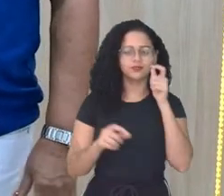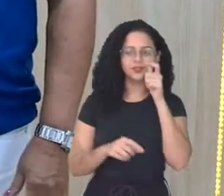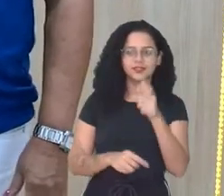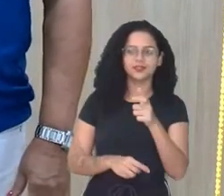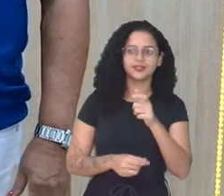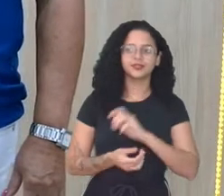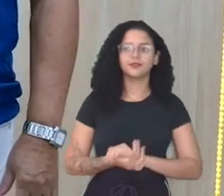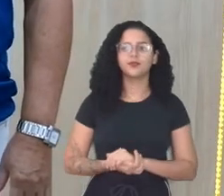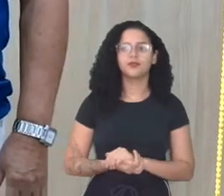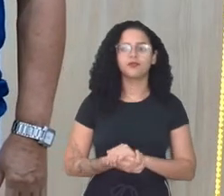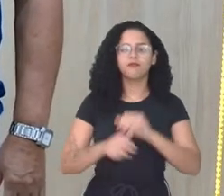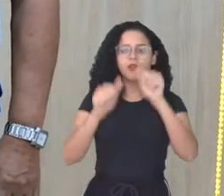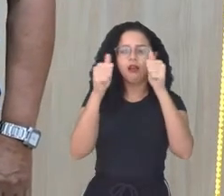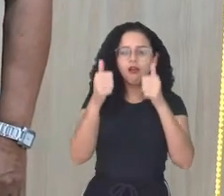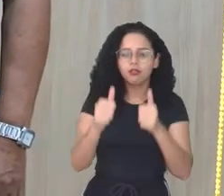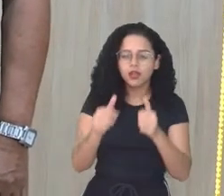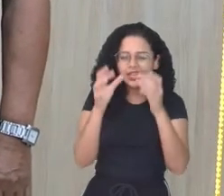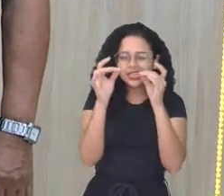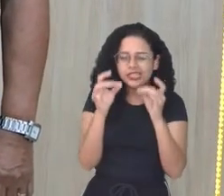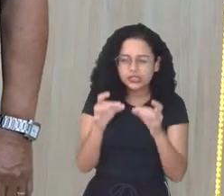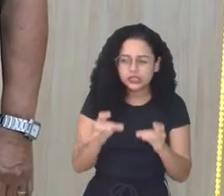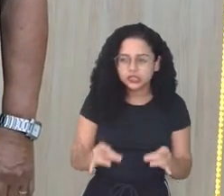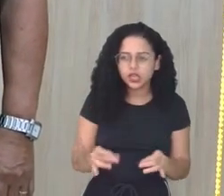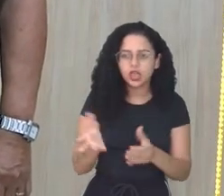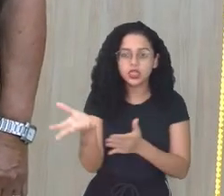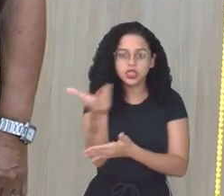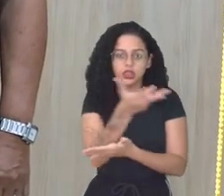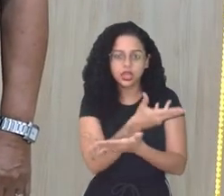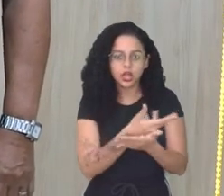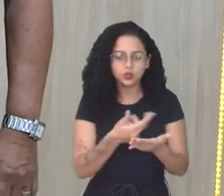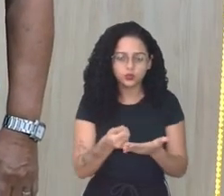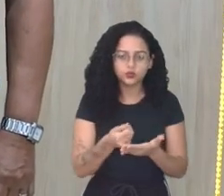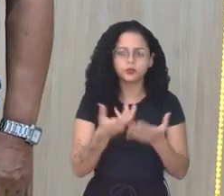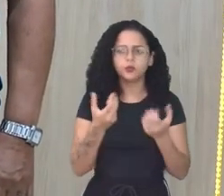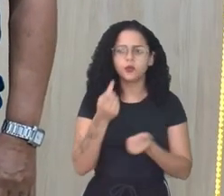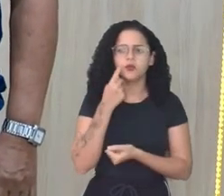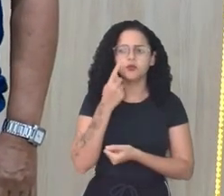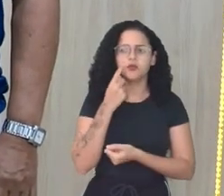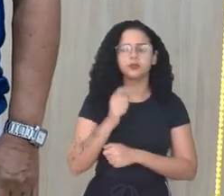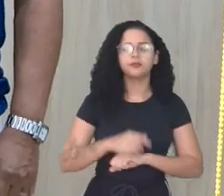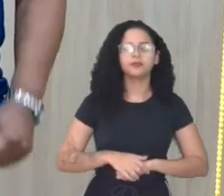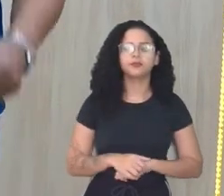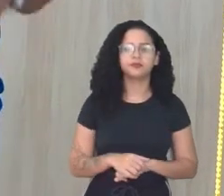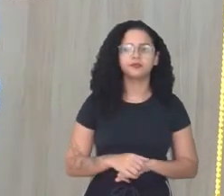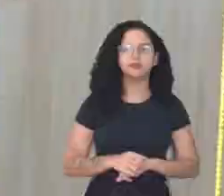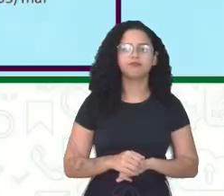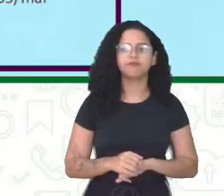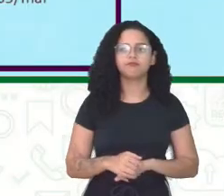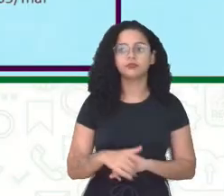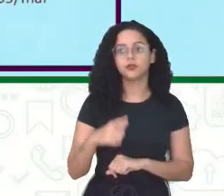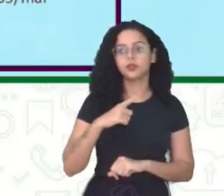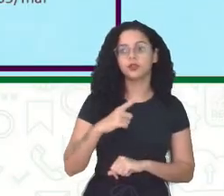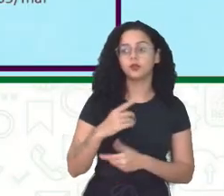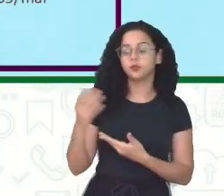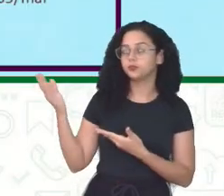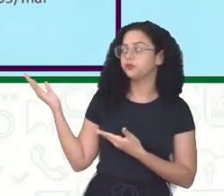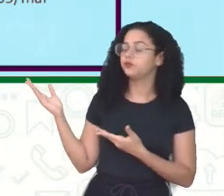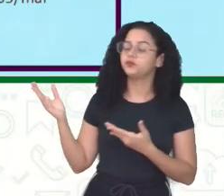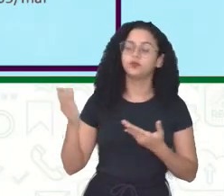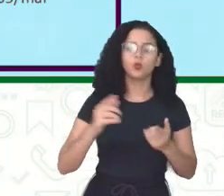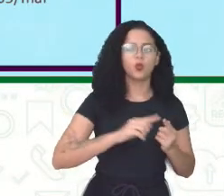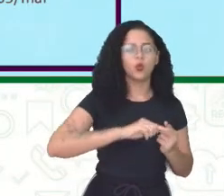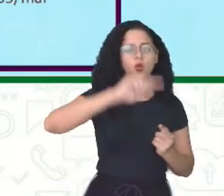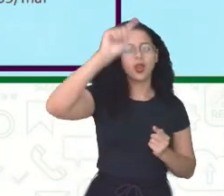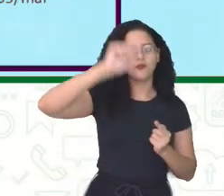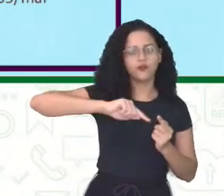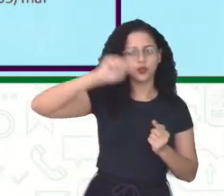interessante. Análise crítica de dados. Vamos ver o que é? Olha só. Eu tenho um gráfico